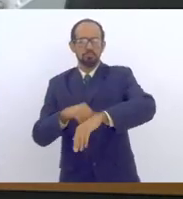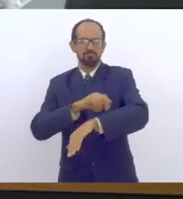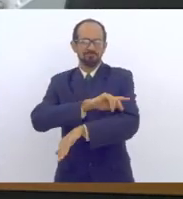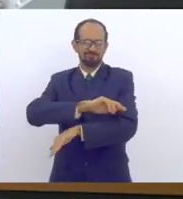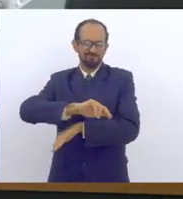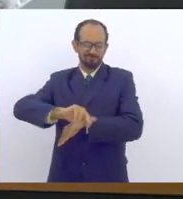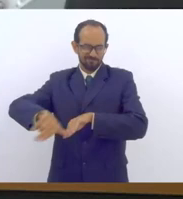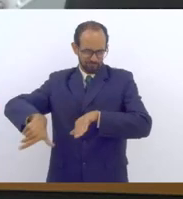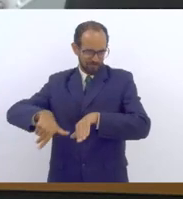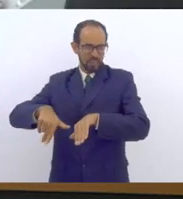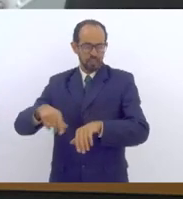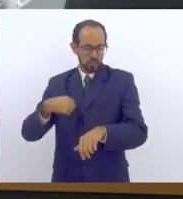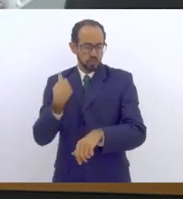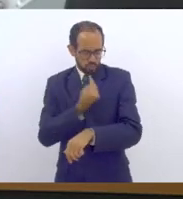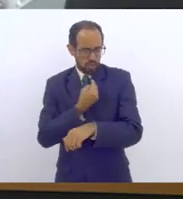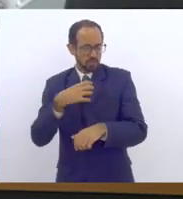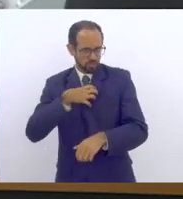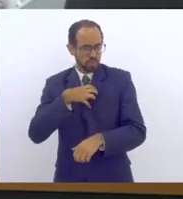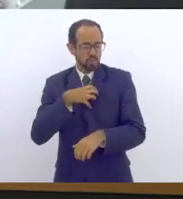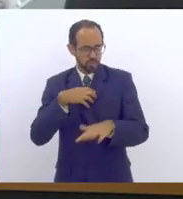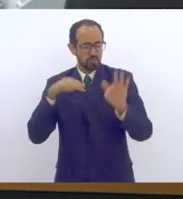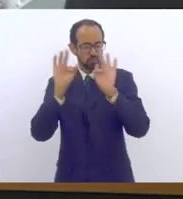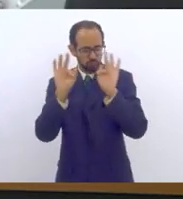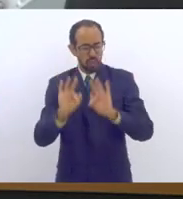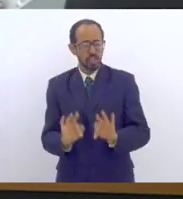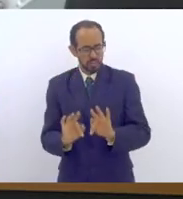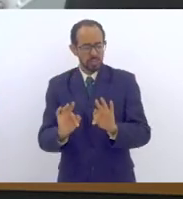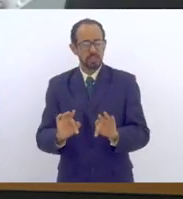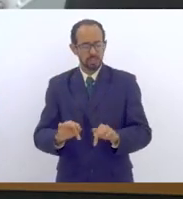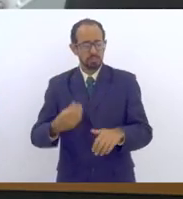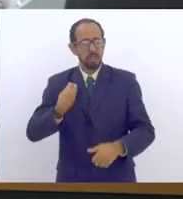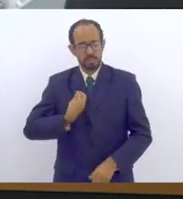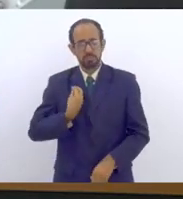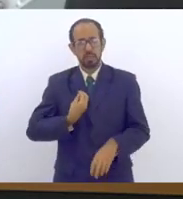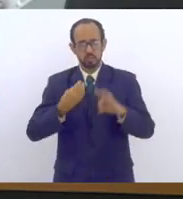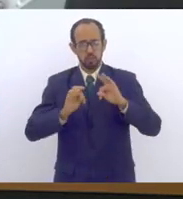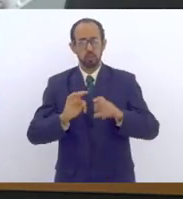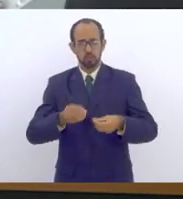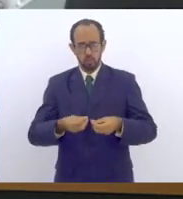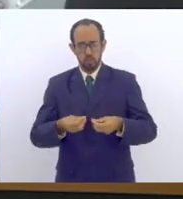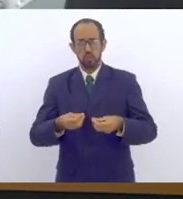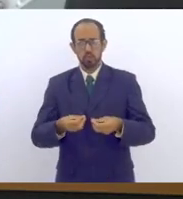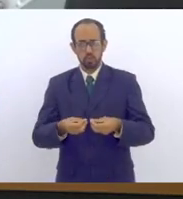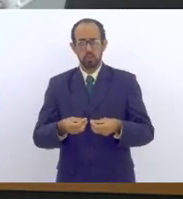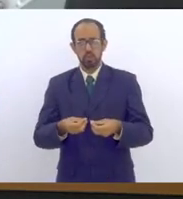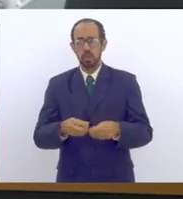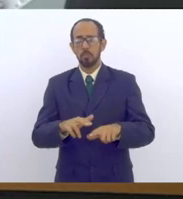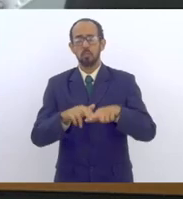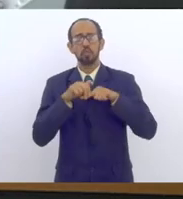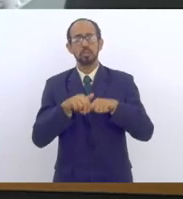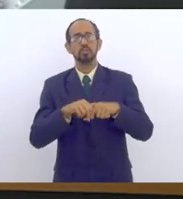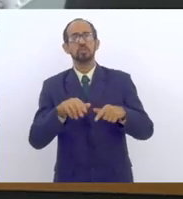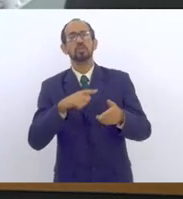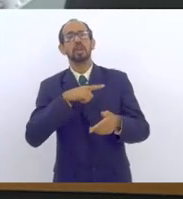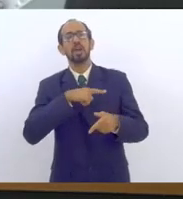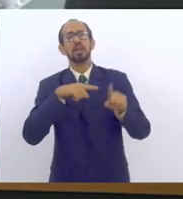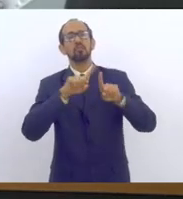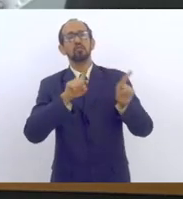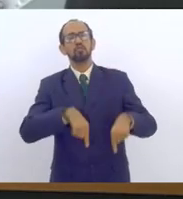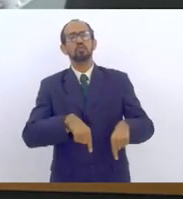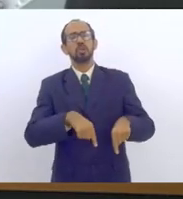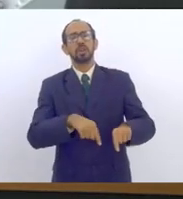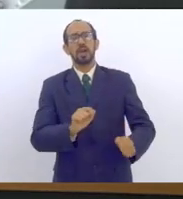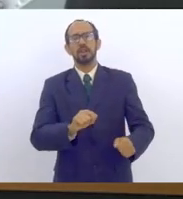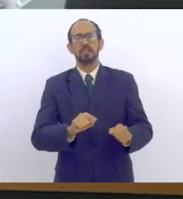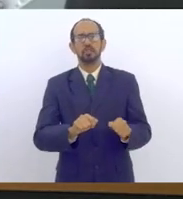feliz de ter feito parte dessa história então também tem servidores aqui é que receberam essa homenagem a gente da cultura mas